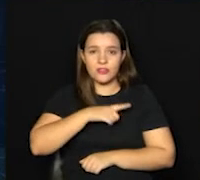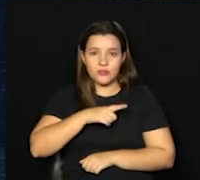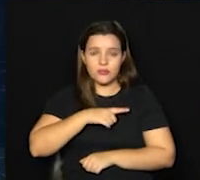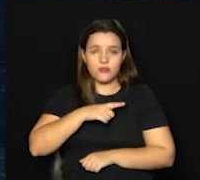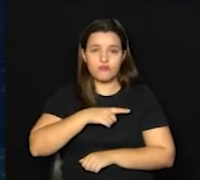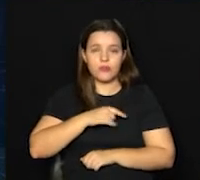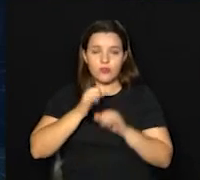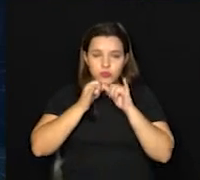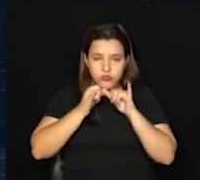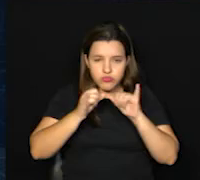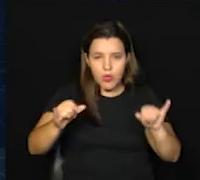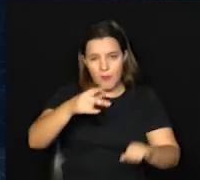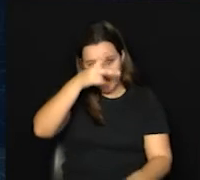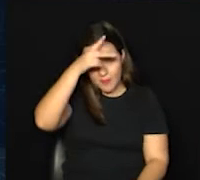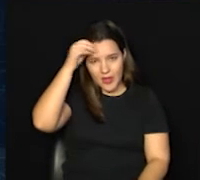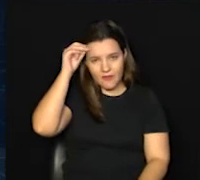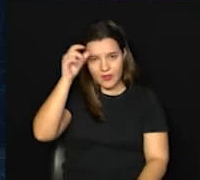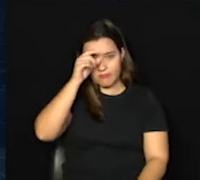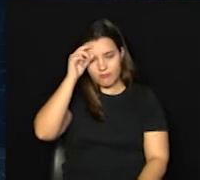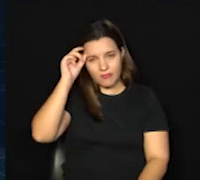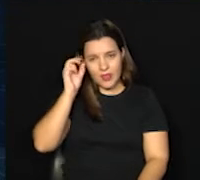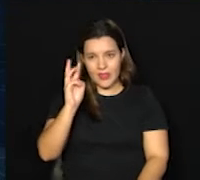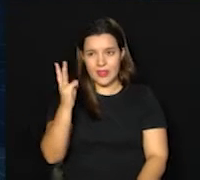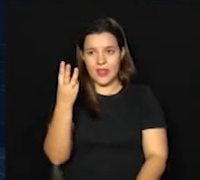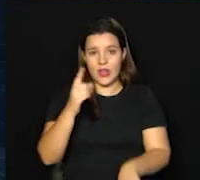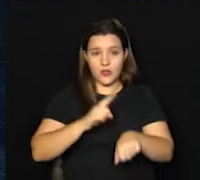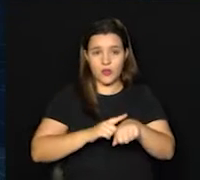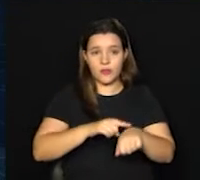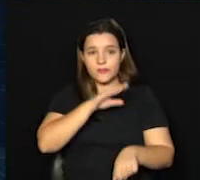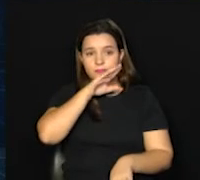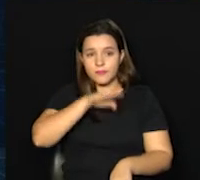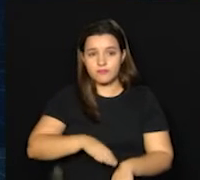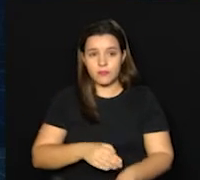3 horas. Mas olha só, Campinas com